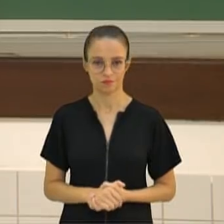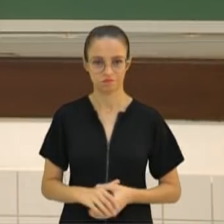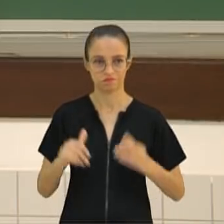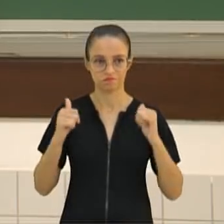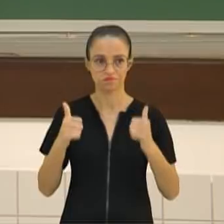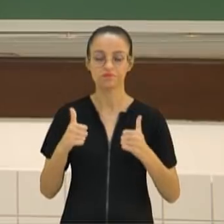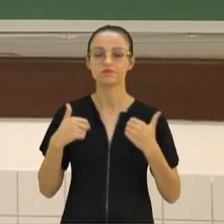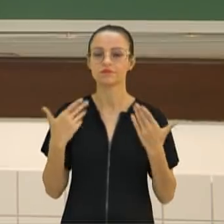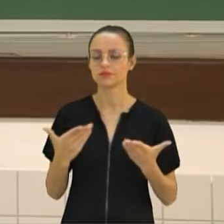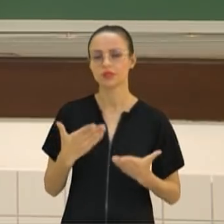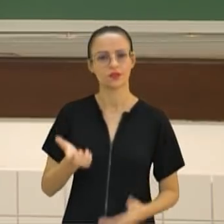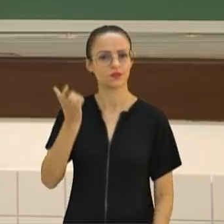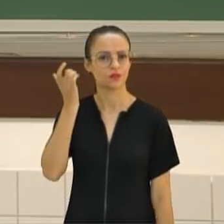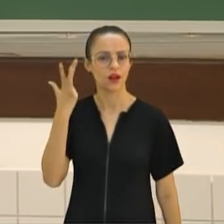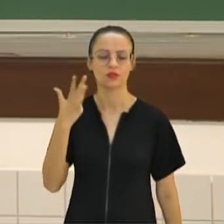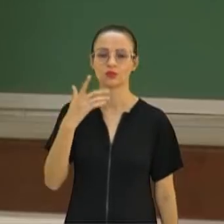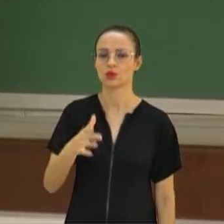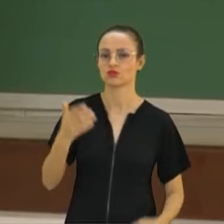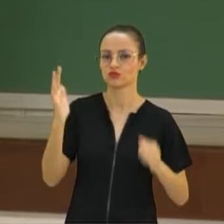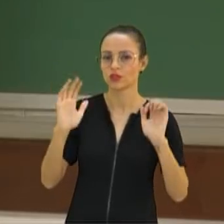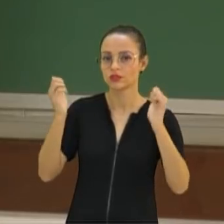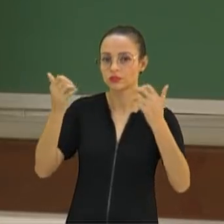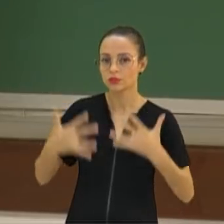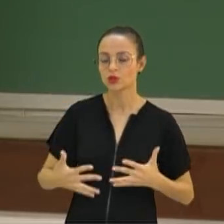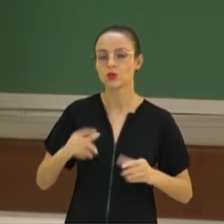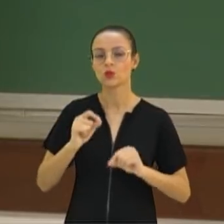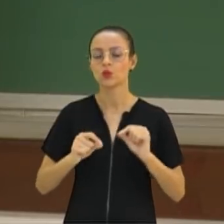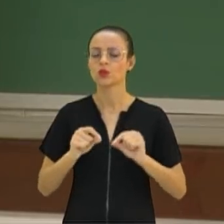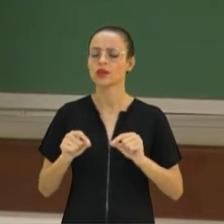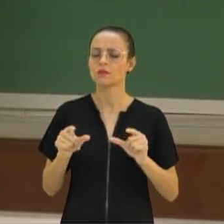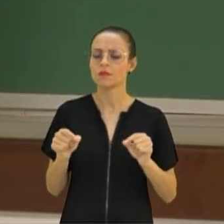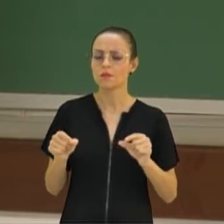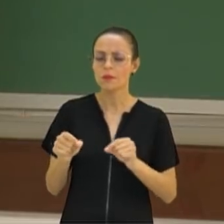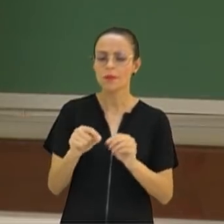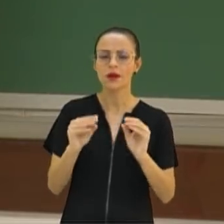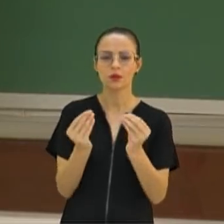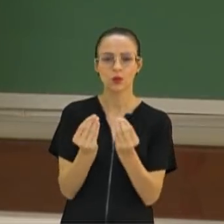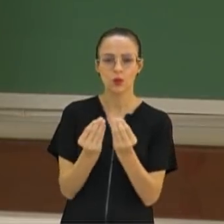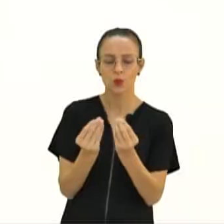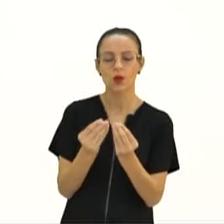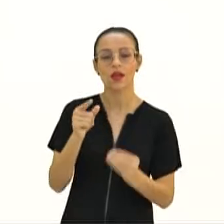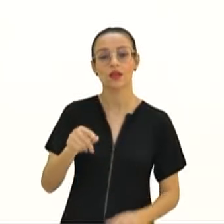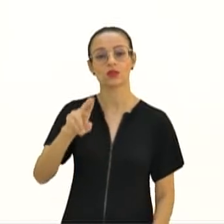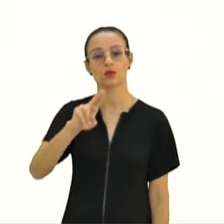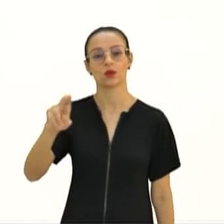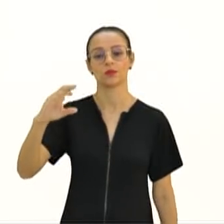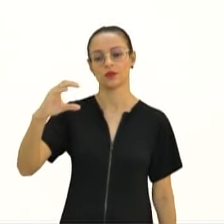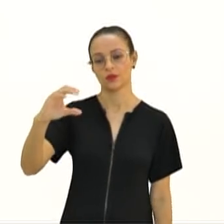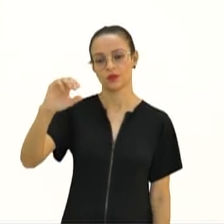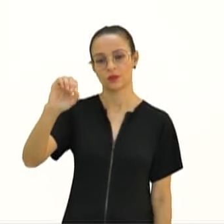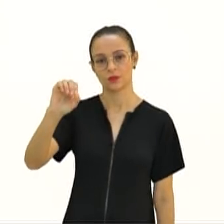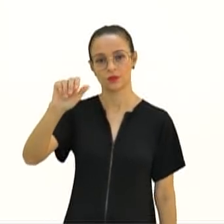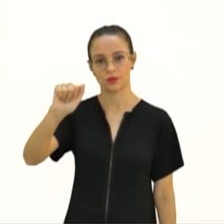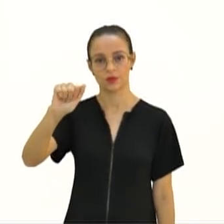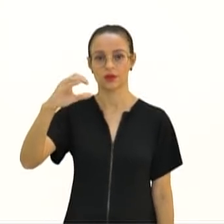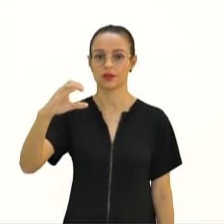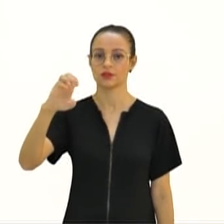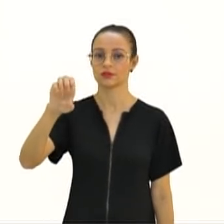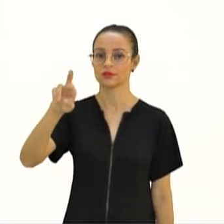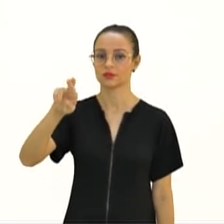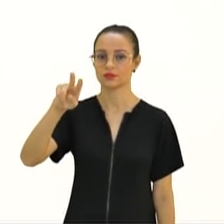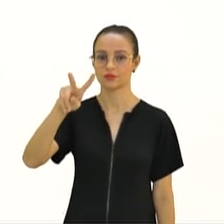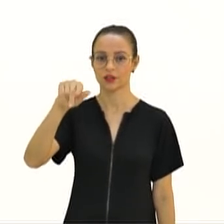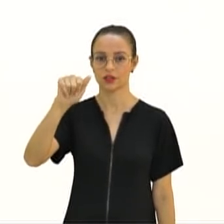Beleza, gente? E também tranquilinho, a gente falou agora, né? Esse aglomerado de moléculas orgânicas chamando de coacervado. Lembrando que você também pode utilizar o